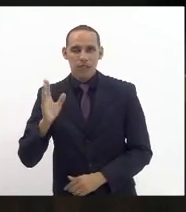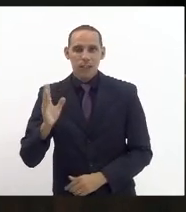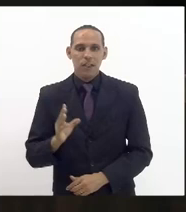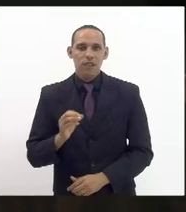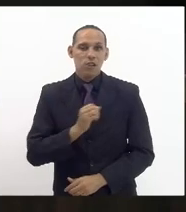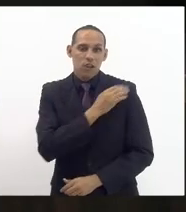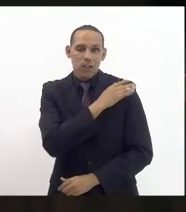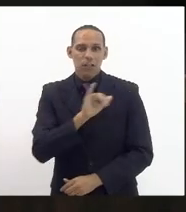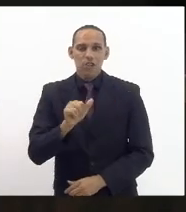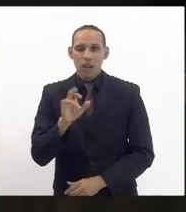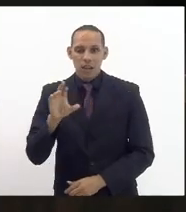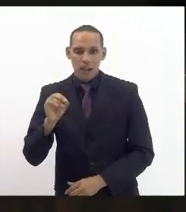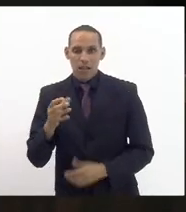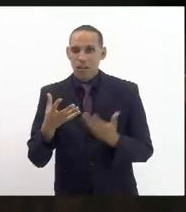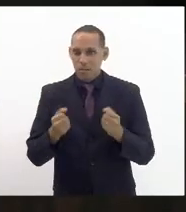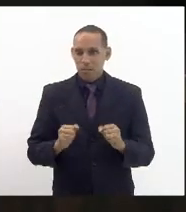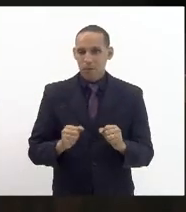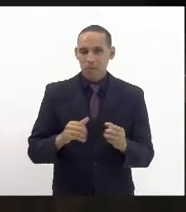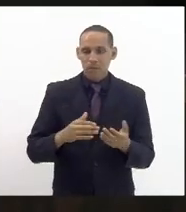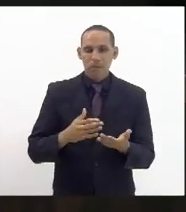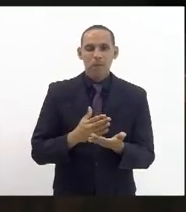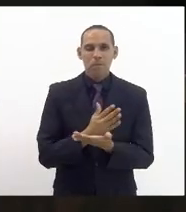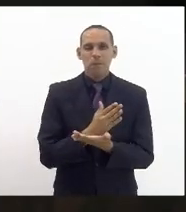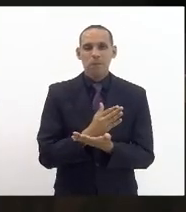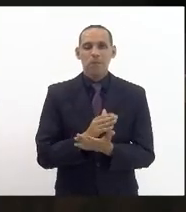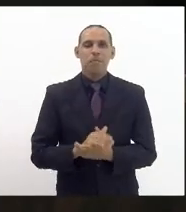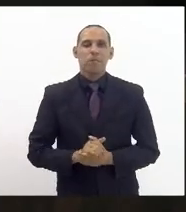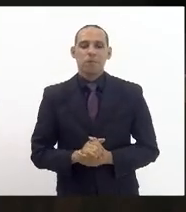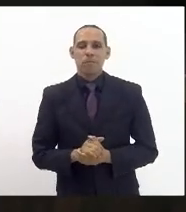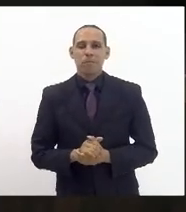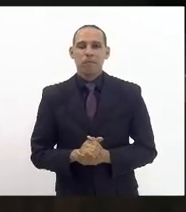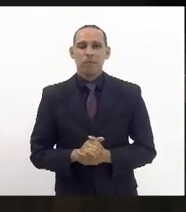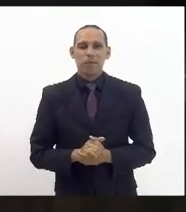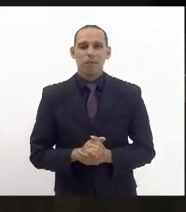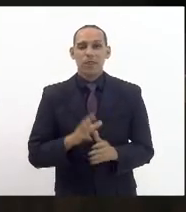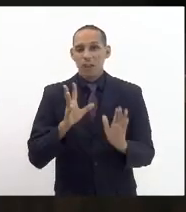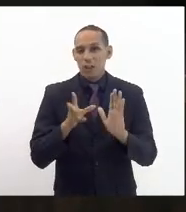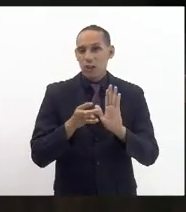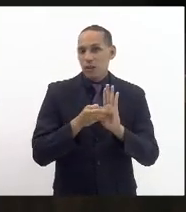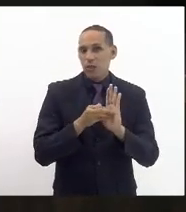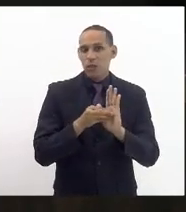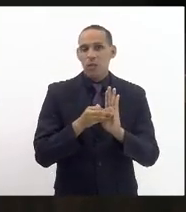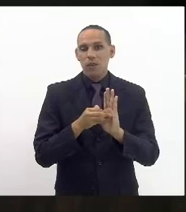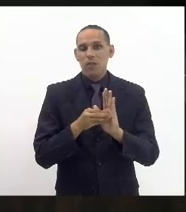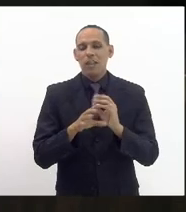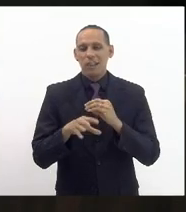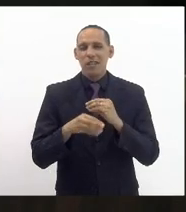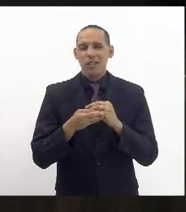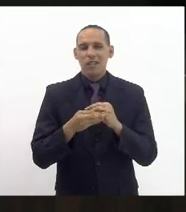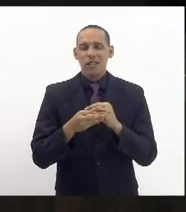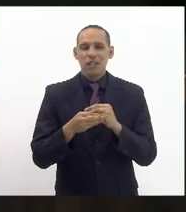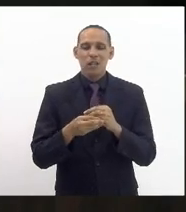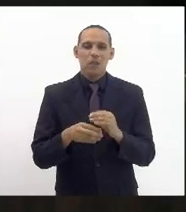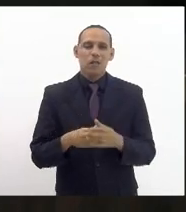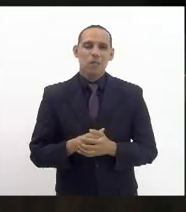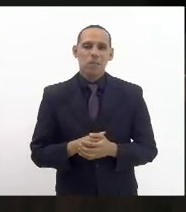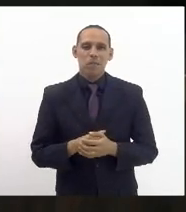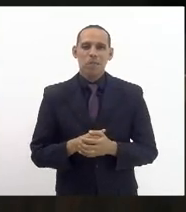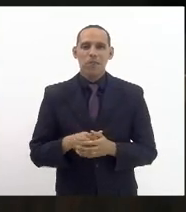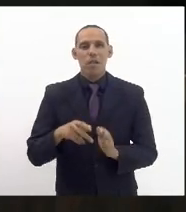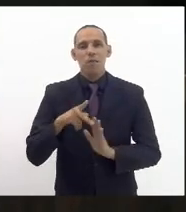Coronel Jairo. Se os que aprovam, permaneçam como estão, aprovado. Requer inclusão na ordem do dia do projeto de